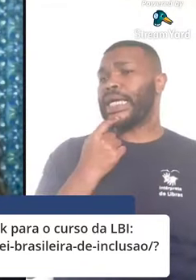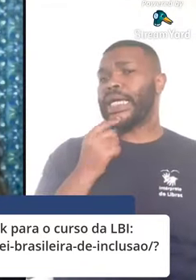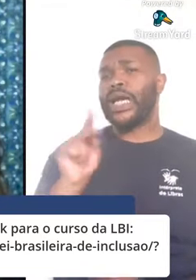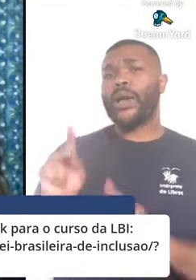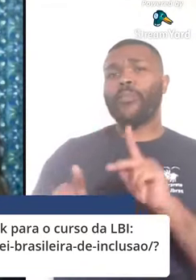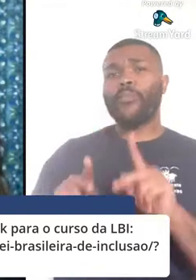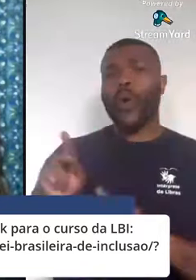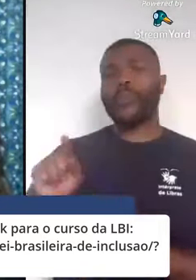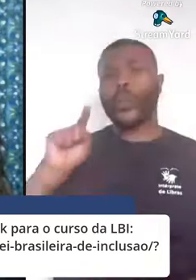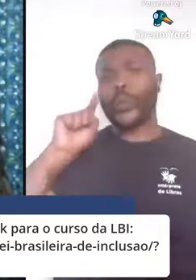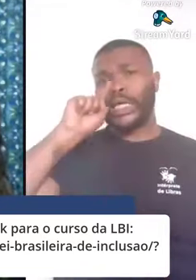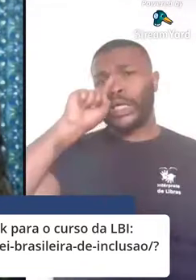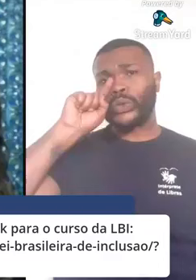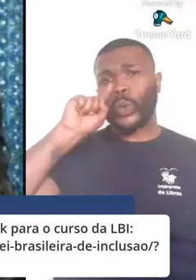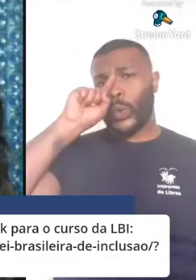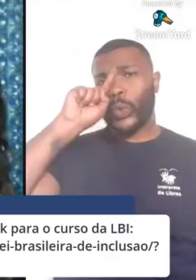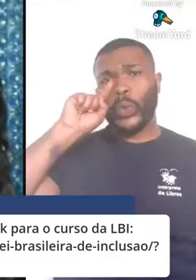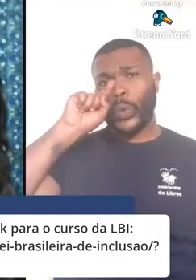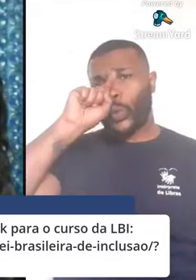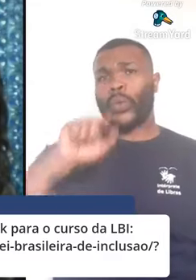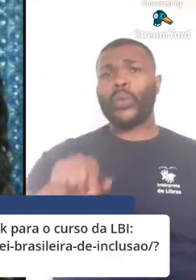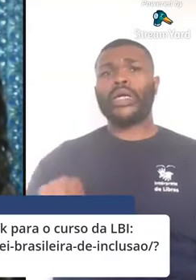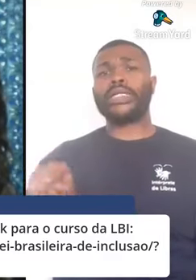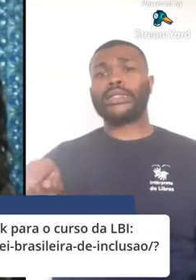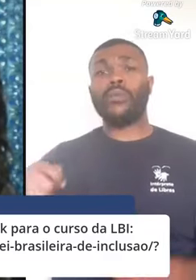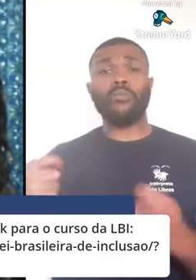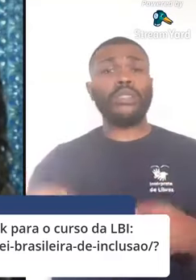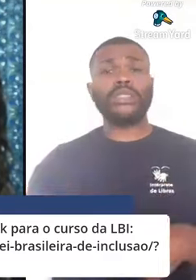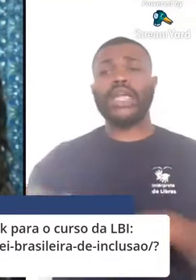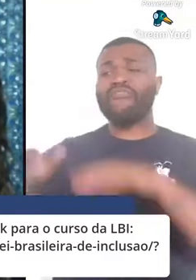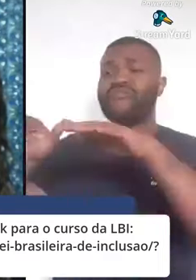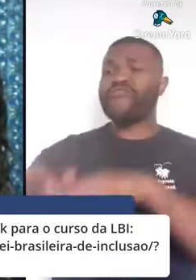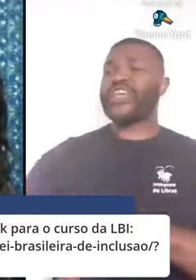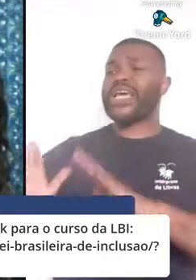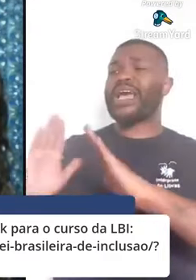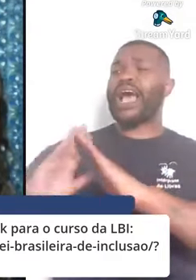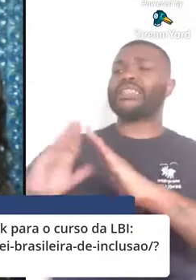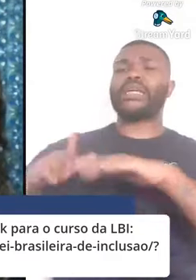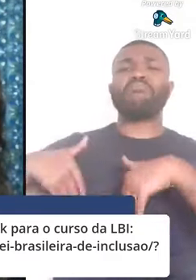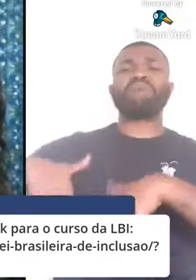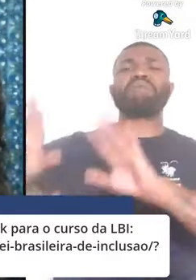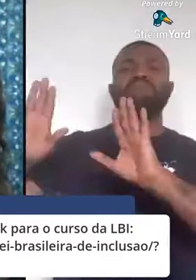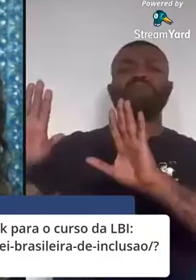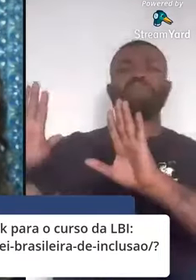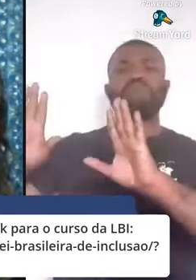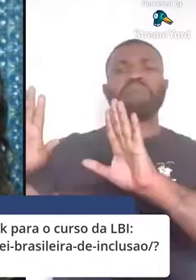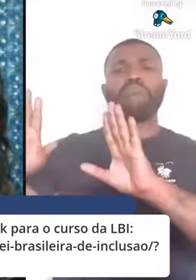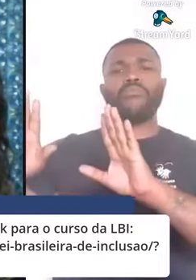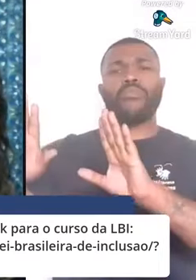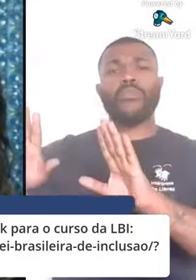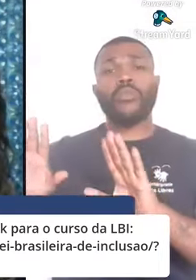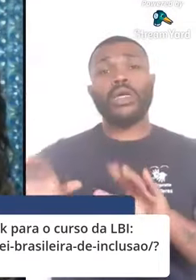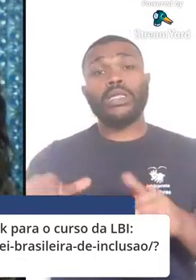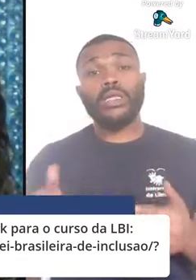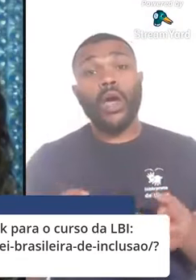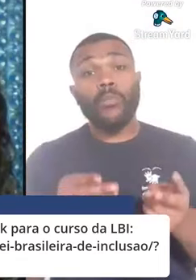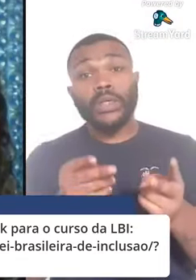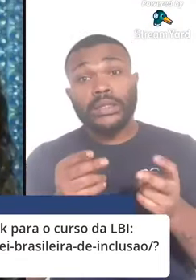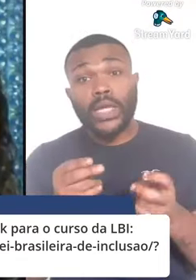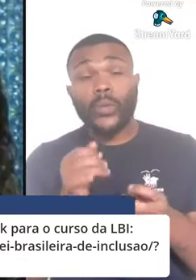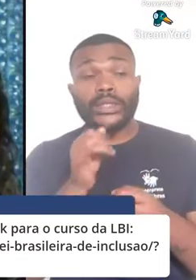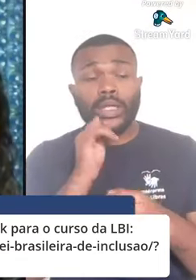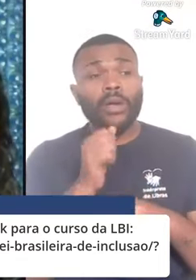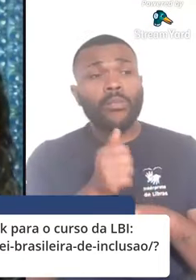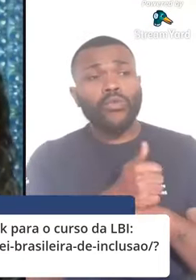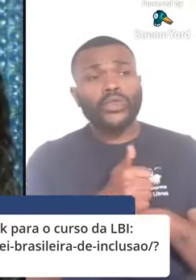risco, e que aí ela tem que ir para casa. Então, e a gente passa a voltar a ter aquele olhar que o profissional com deficiência, ele